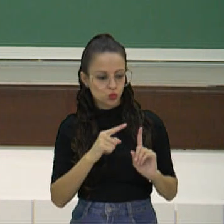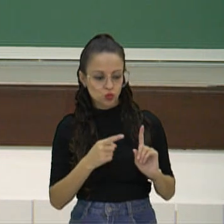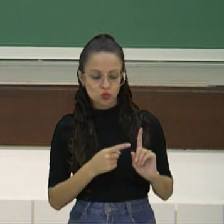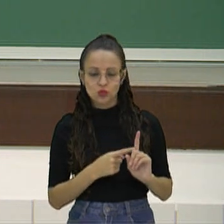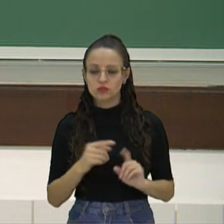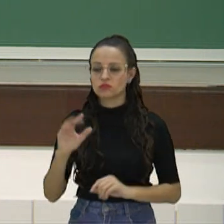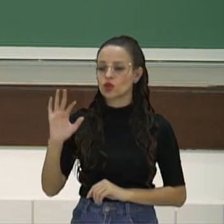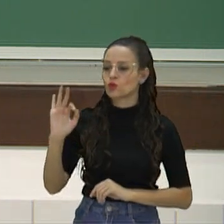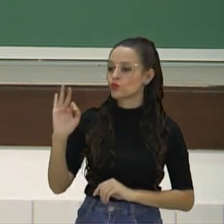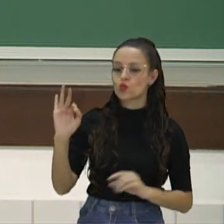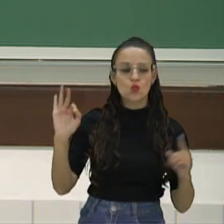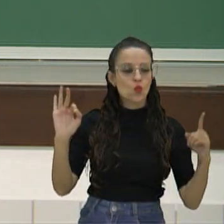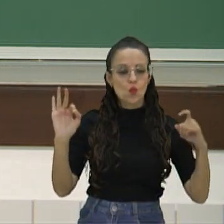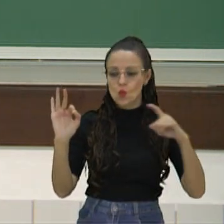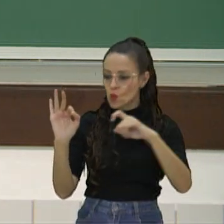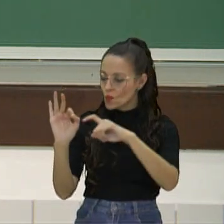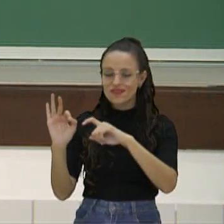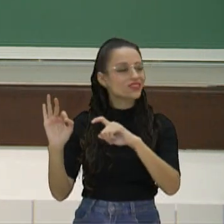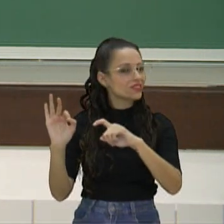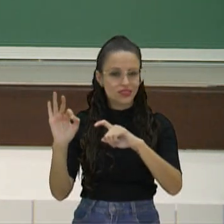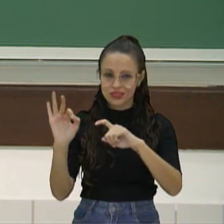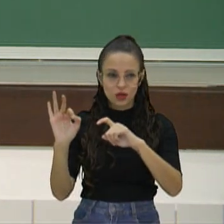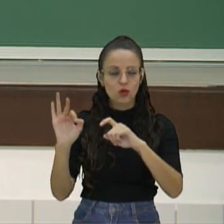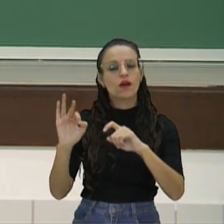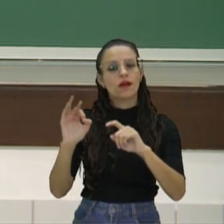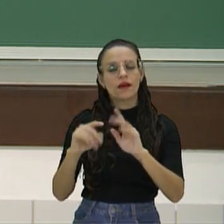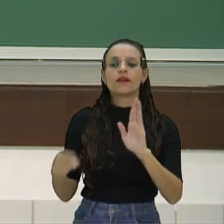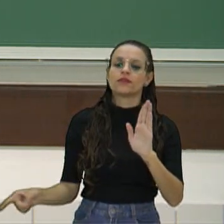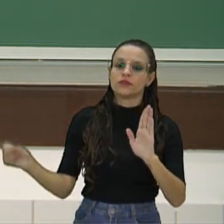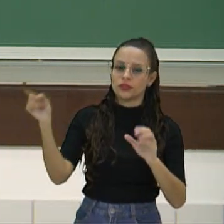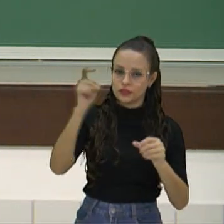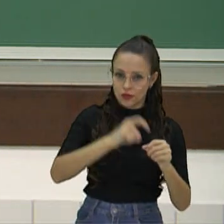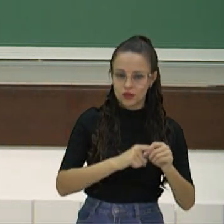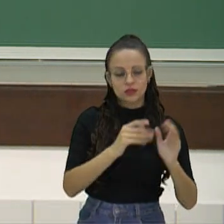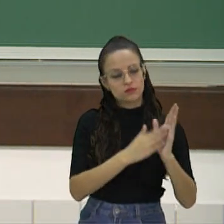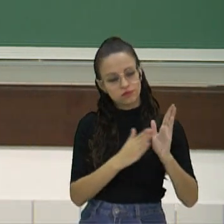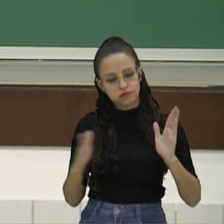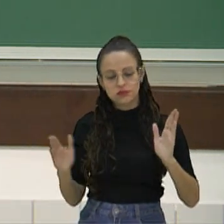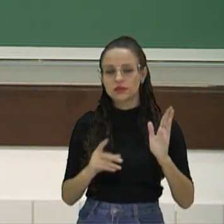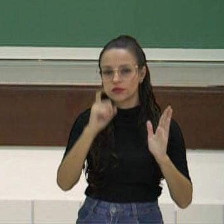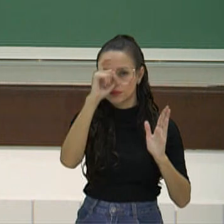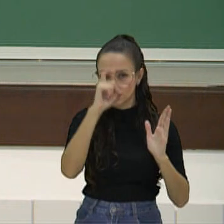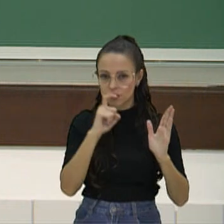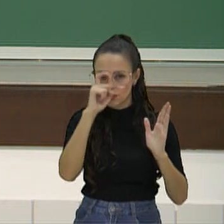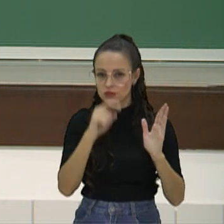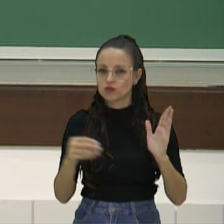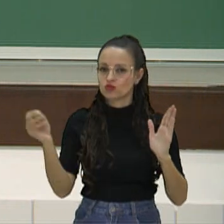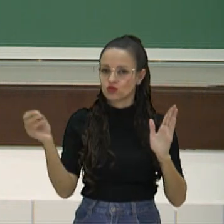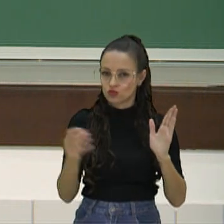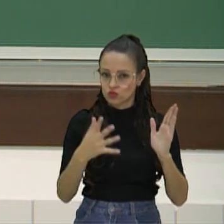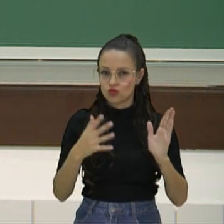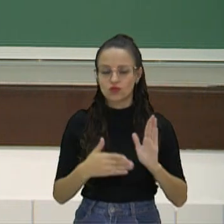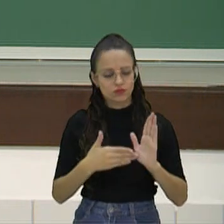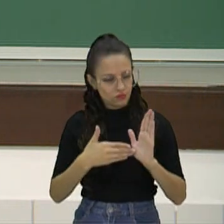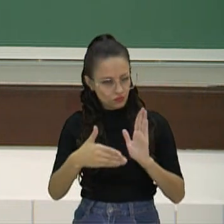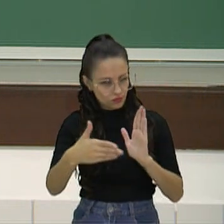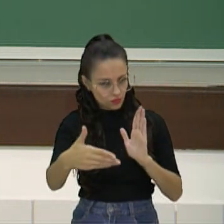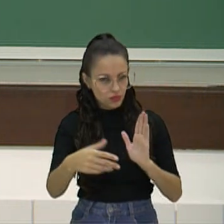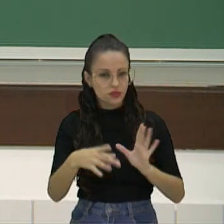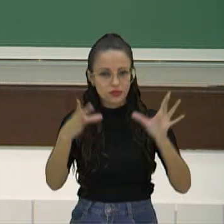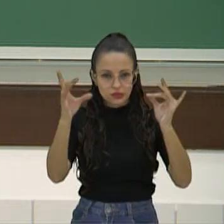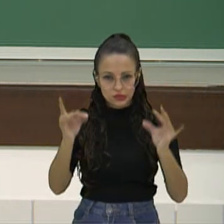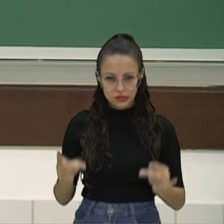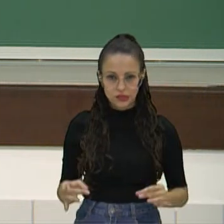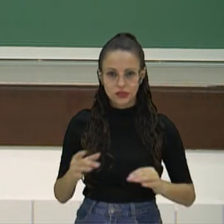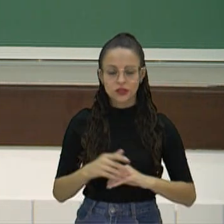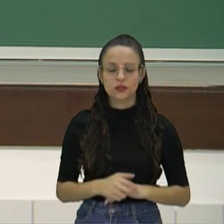aquele óvulo não ser fecundado, reinicia o ciclo com nova menstruação. Beleza? Vamos ver isso aí com mais detalhes mais para frente.